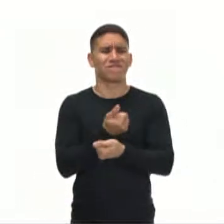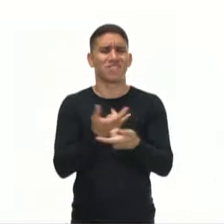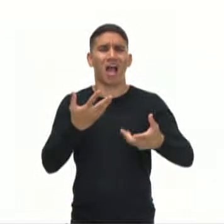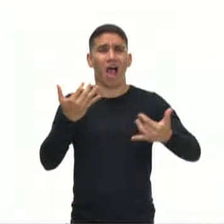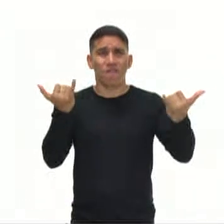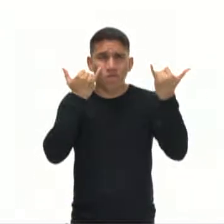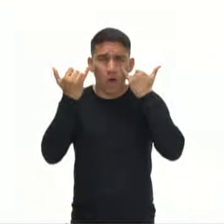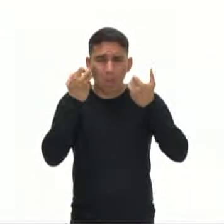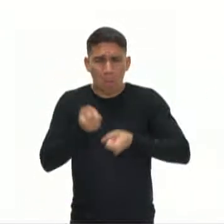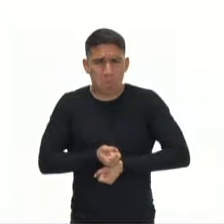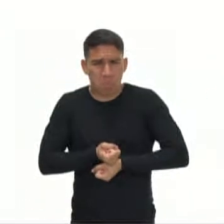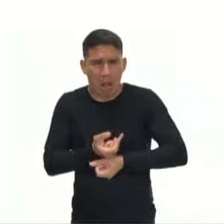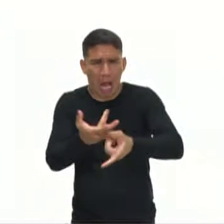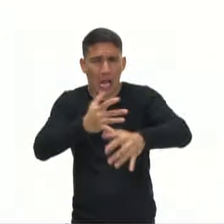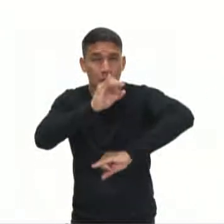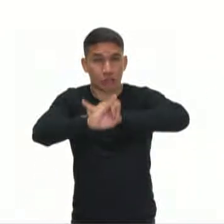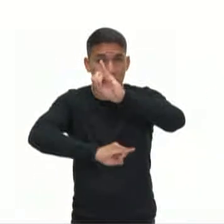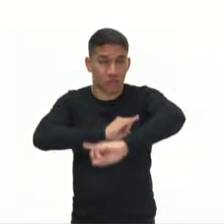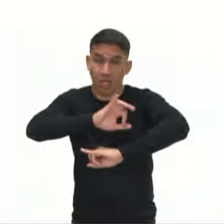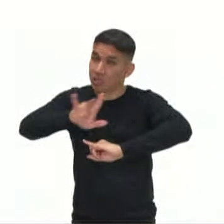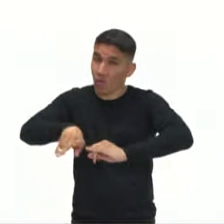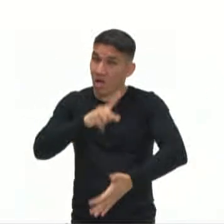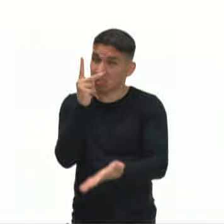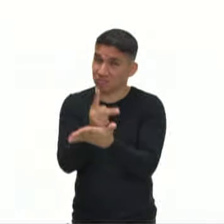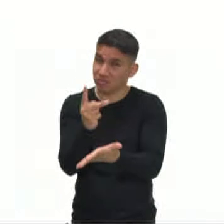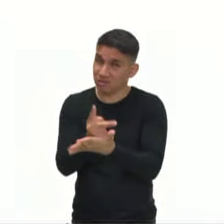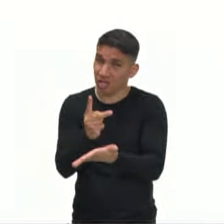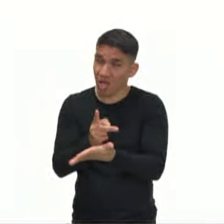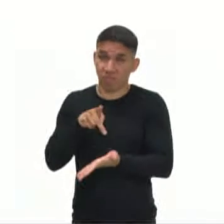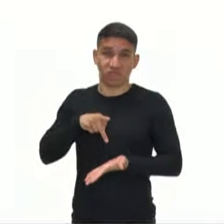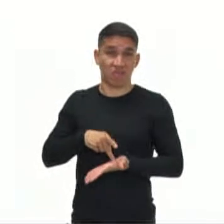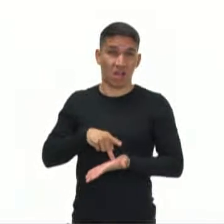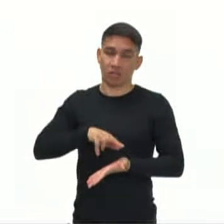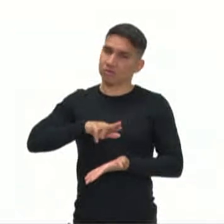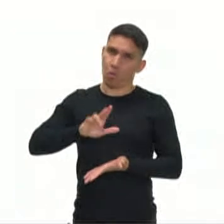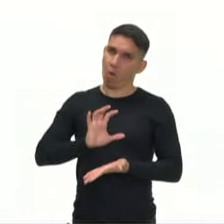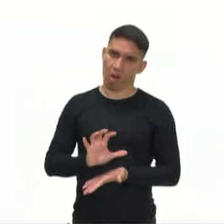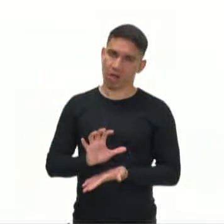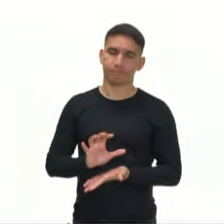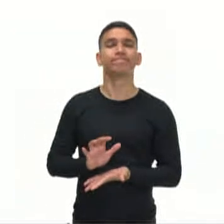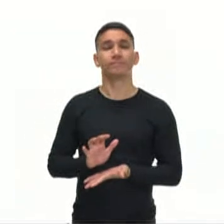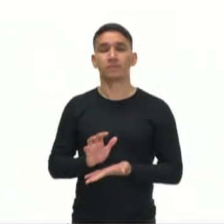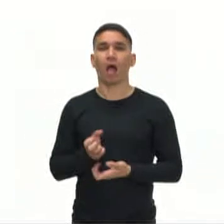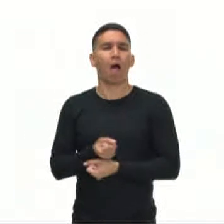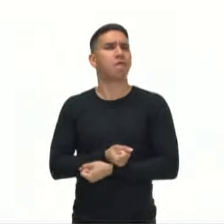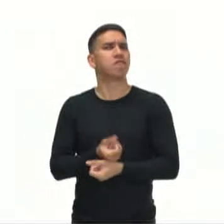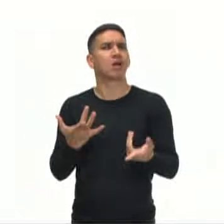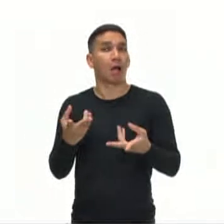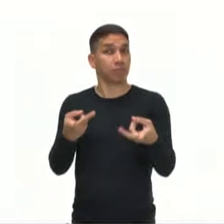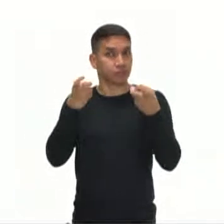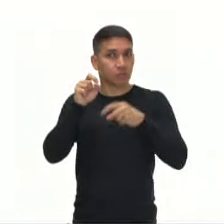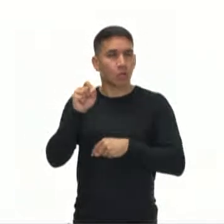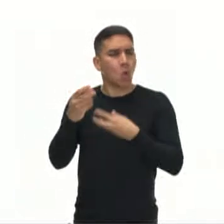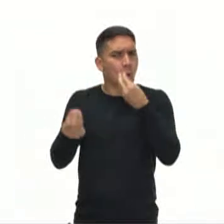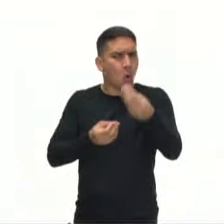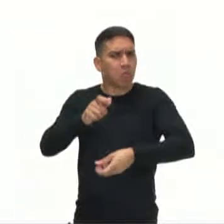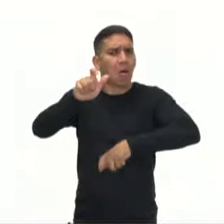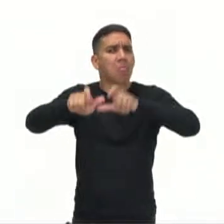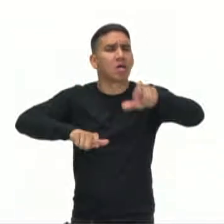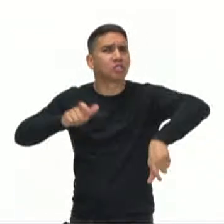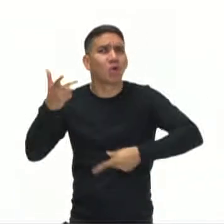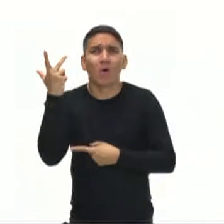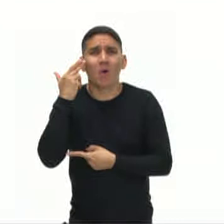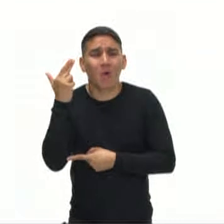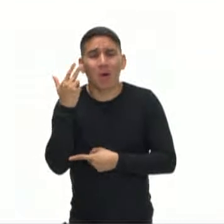internet e nem sempre elas são verdadeiras. Muitas, como pode o cidadão